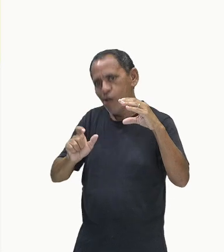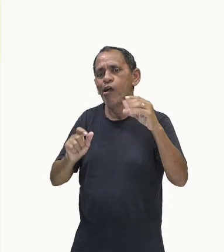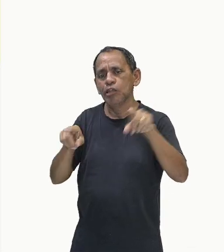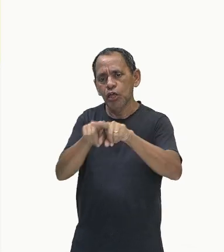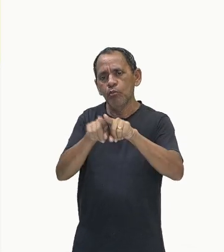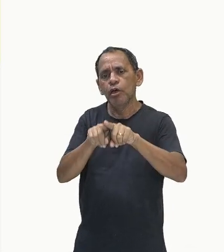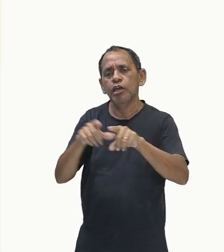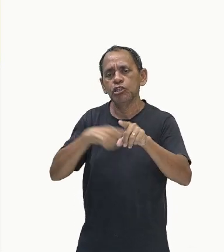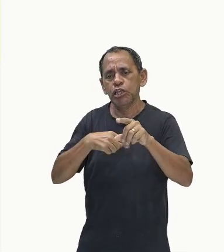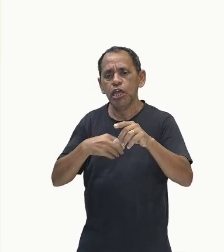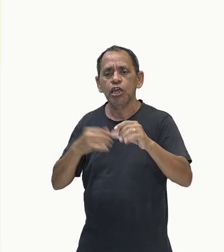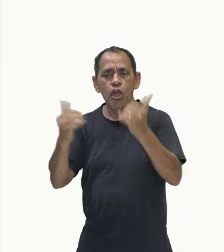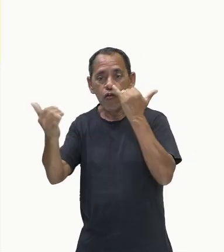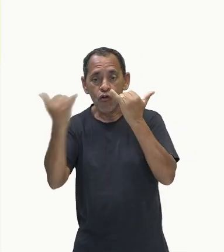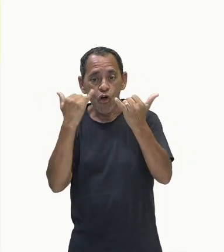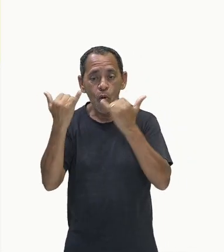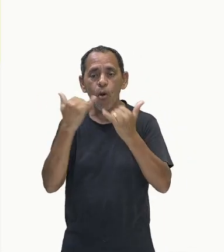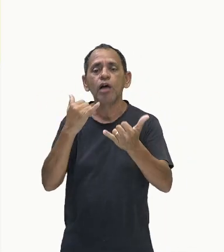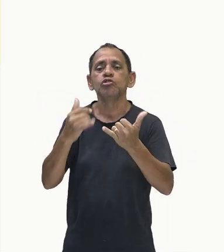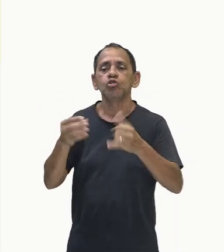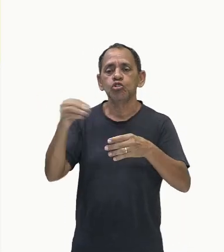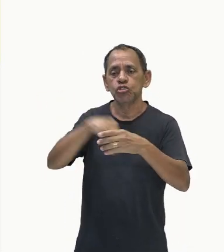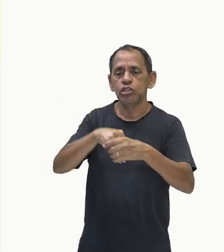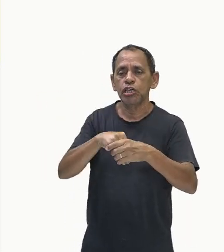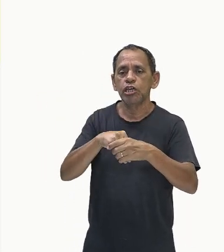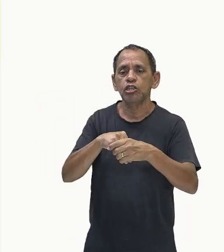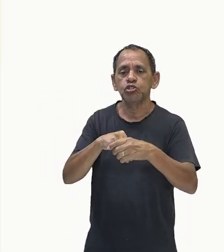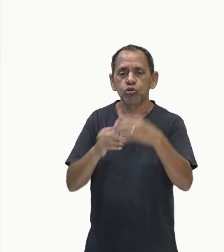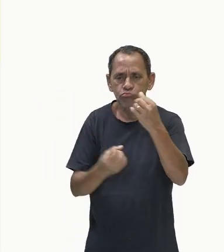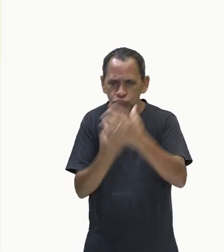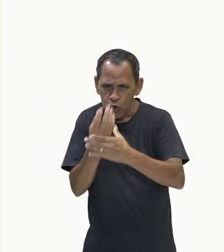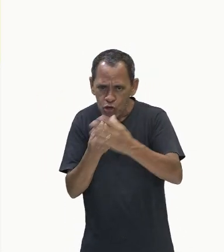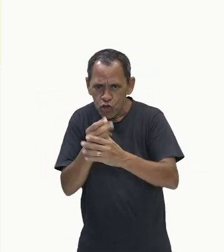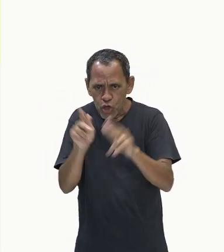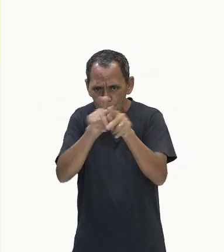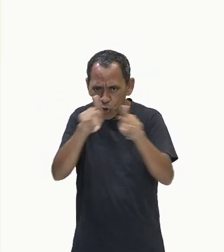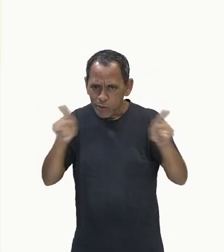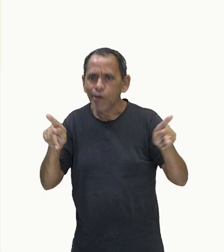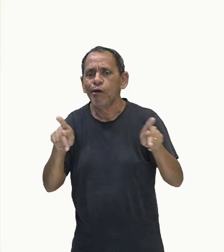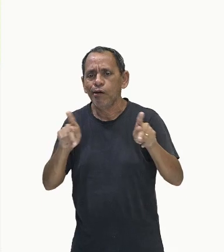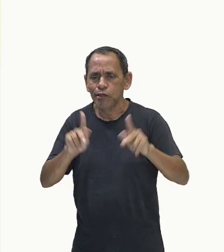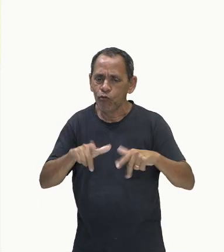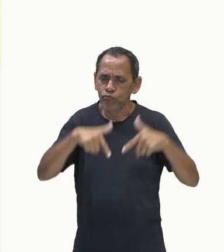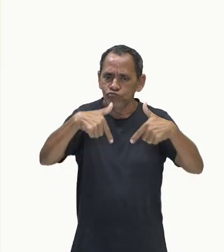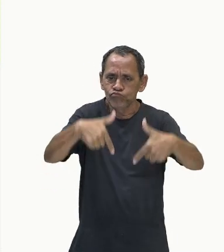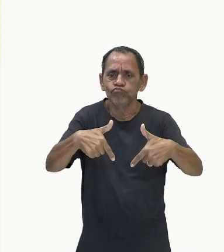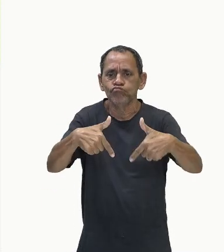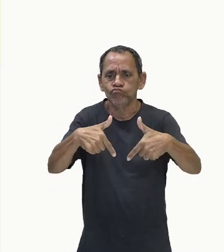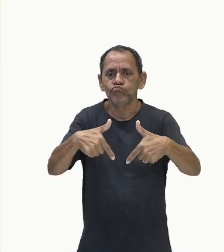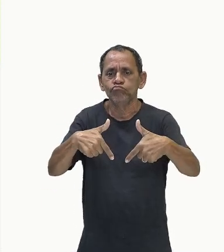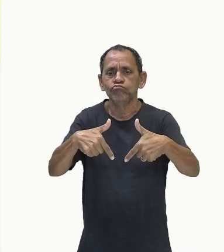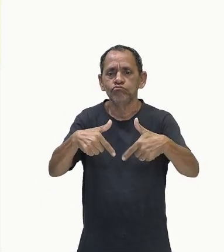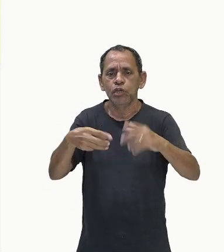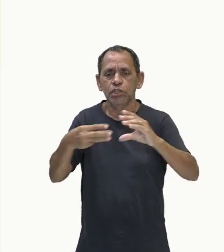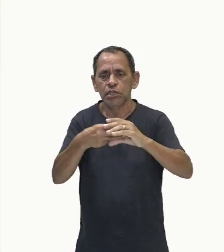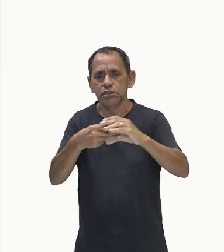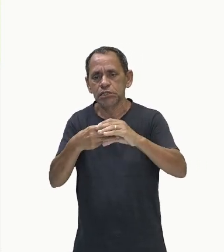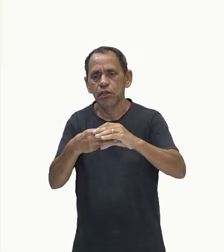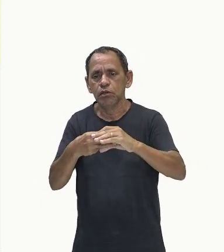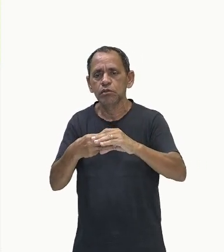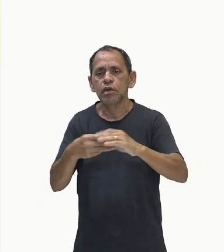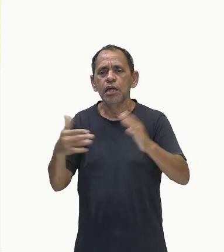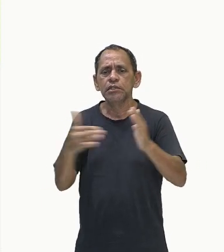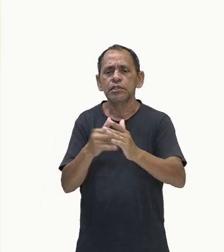para produzir as proteínas e o funcionamento da célula, até que ele possa